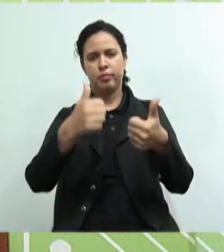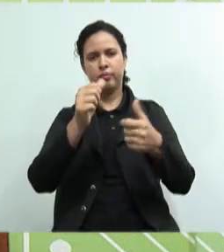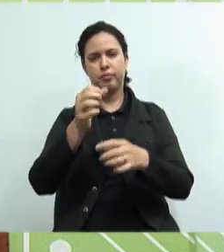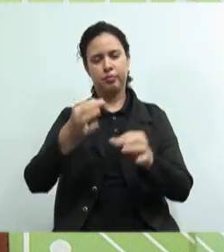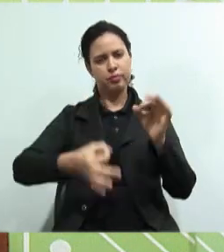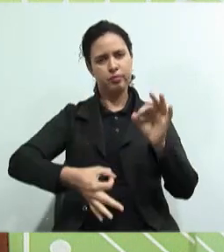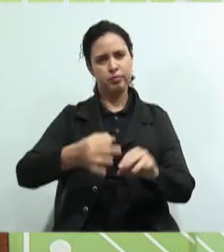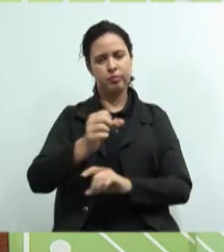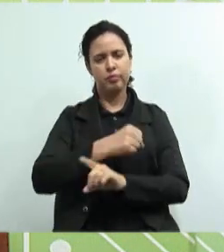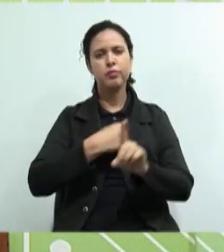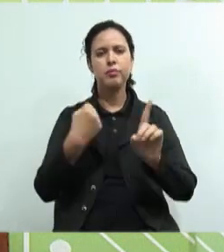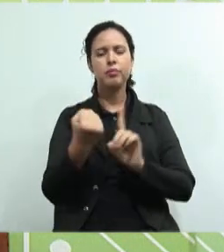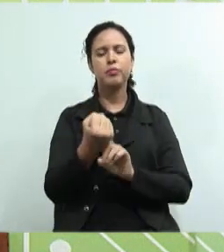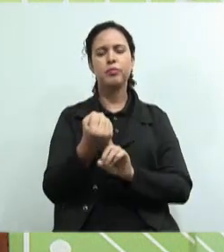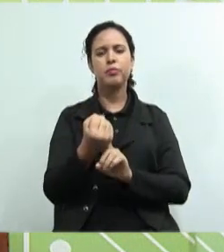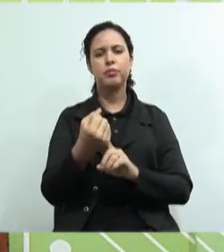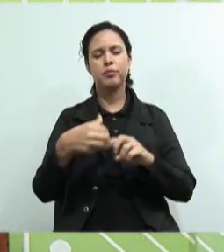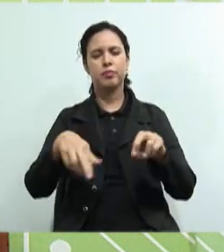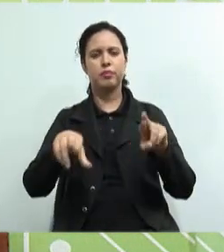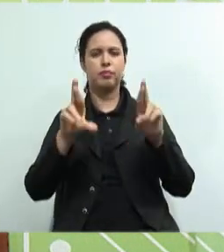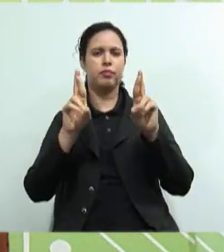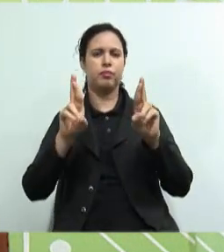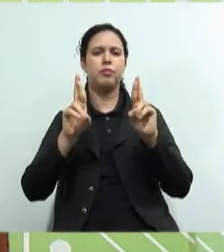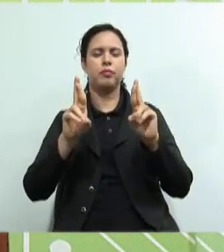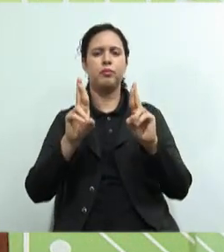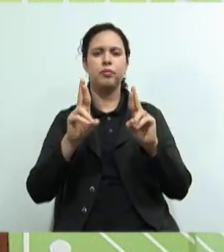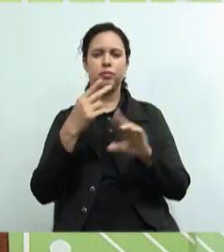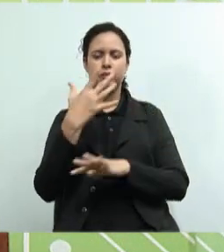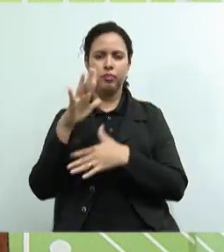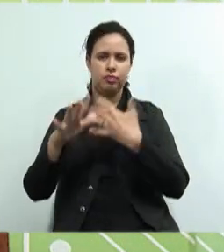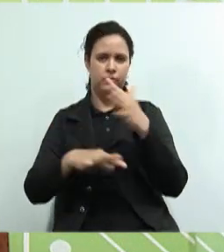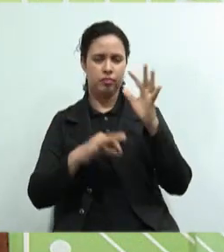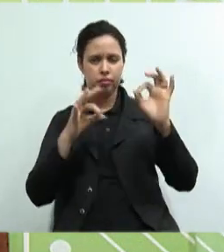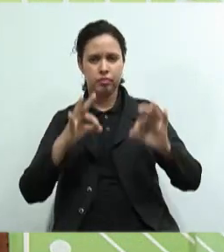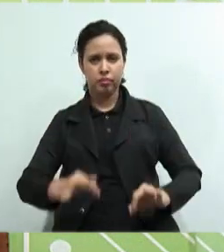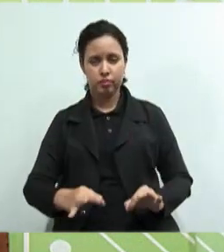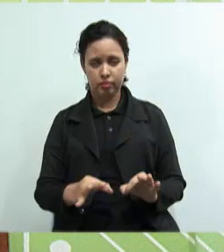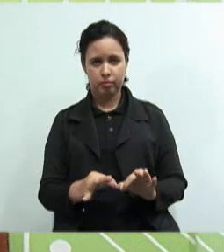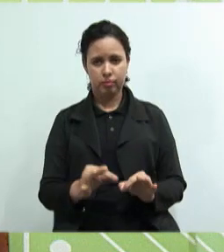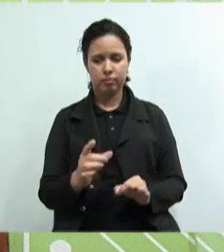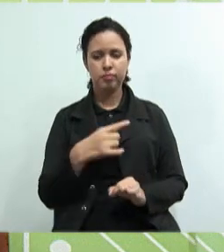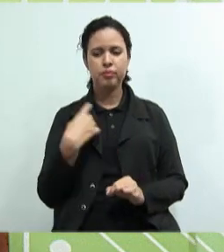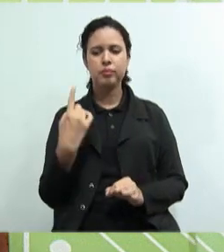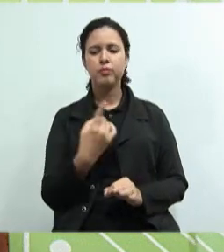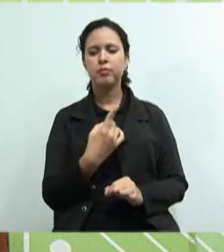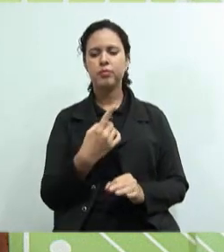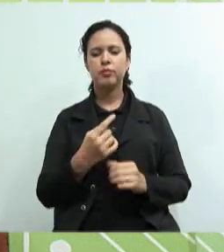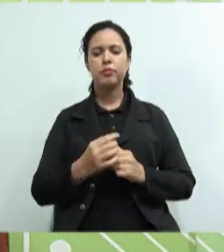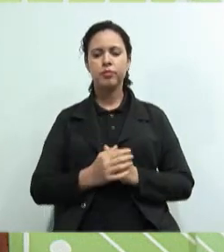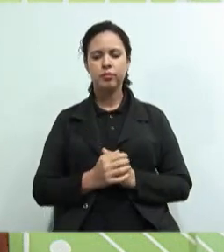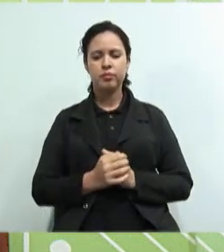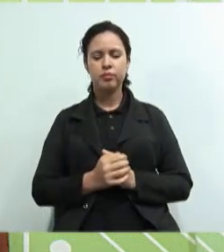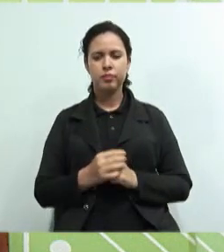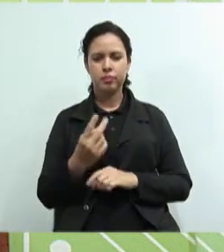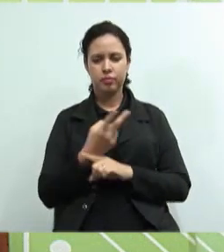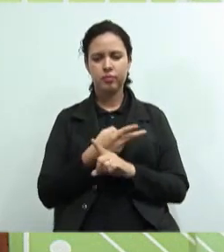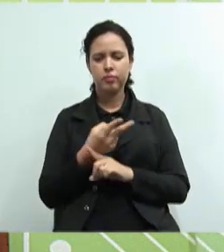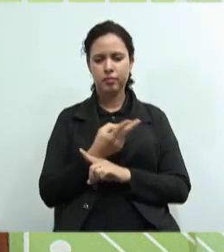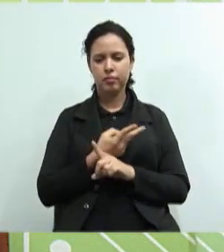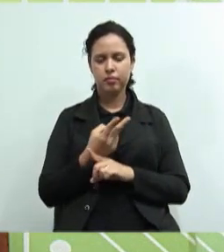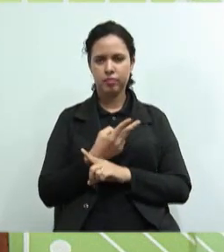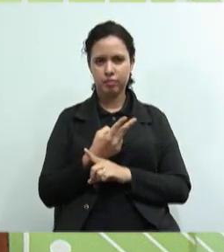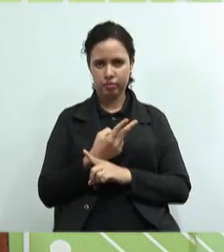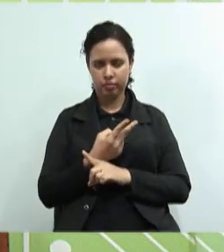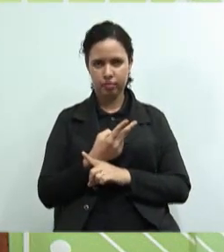todos os envolvidos e das decisões ecologicamente corretas para o nosso meio ambiente, buscando sempre a viabilidade